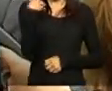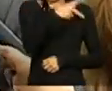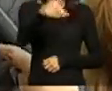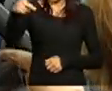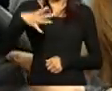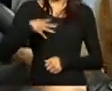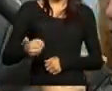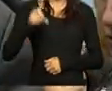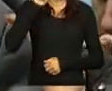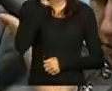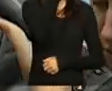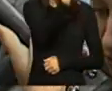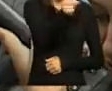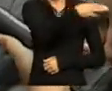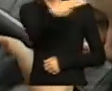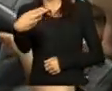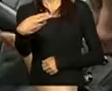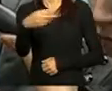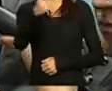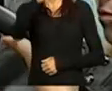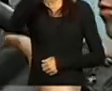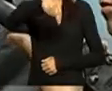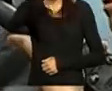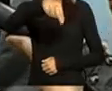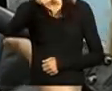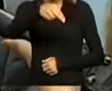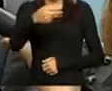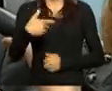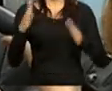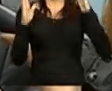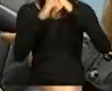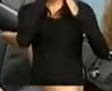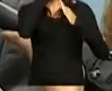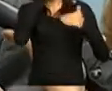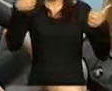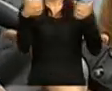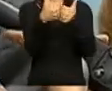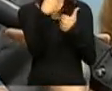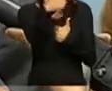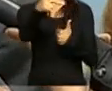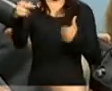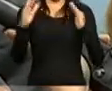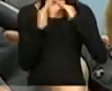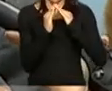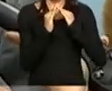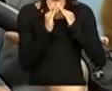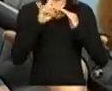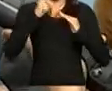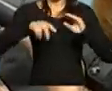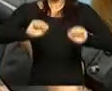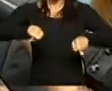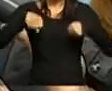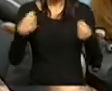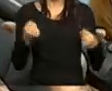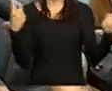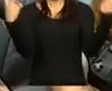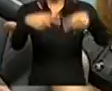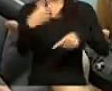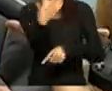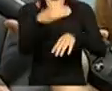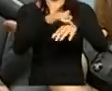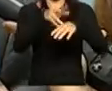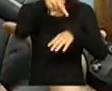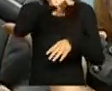partir do dia oito de Novembro ao posto de vacinação mais próximo da sua casa é um grande esforço contra paralisia